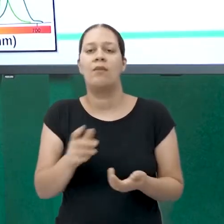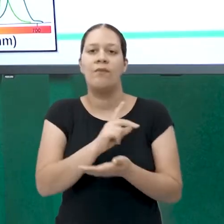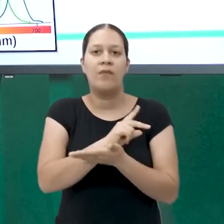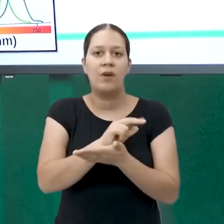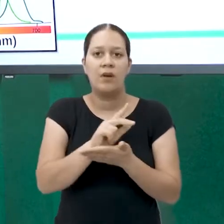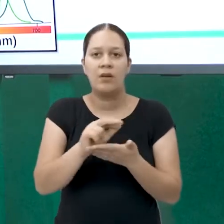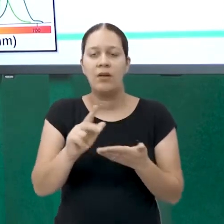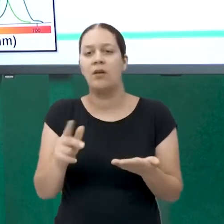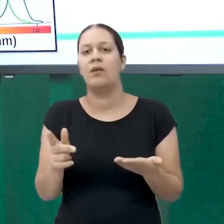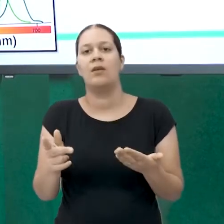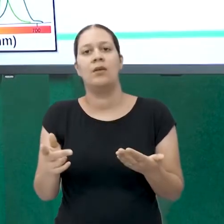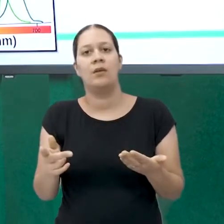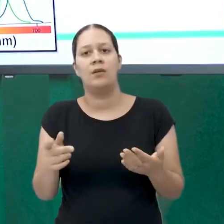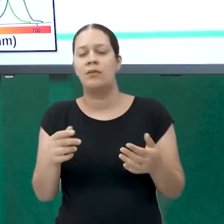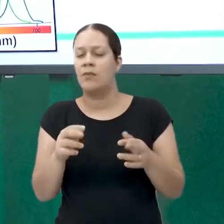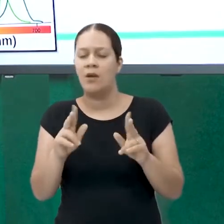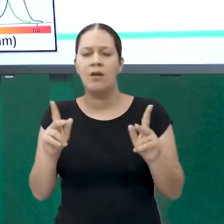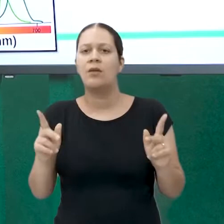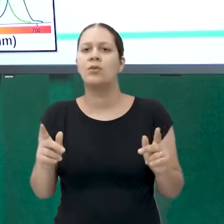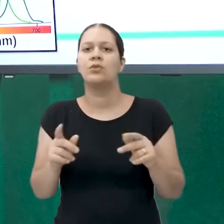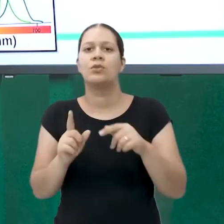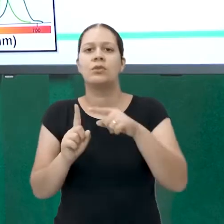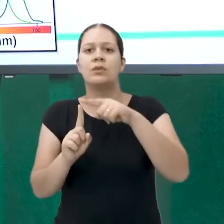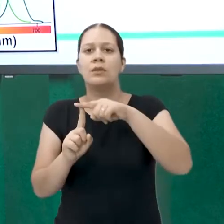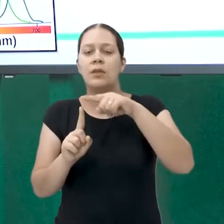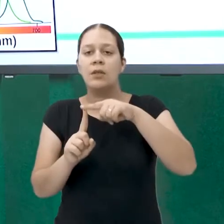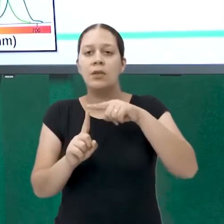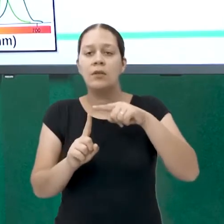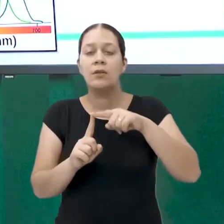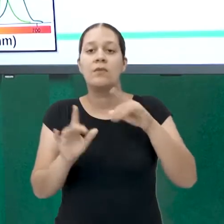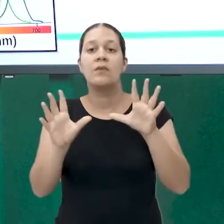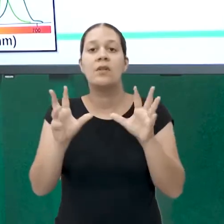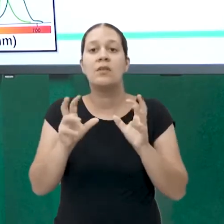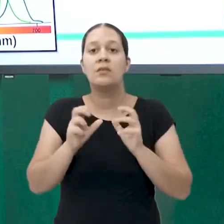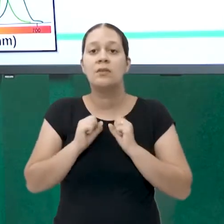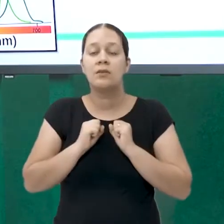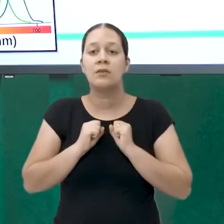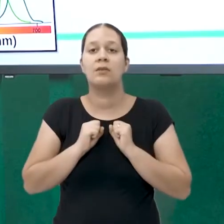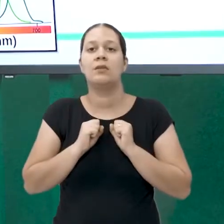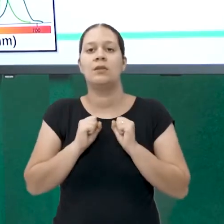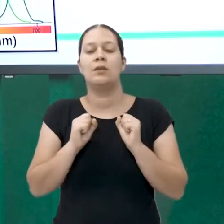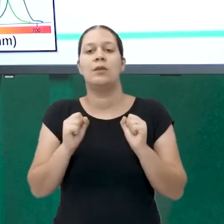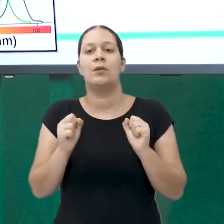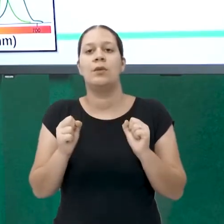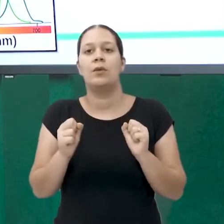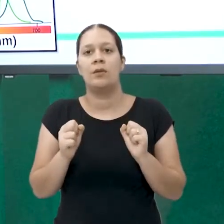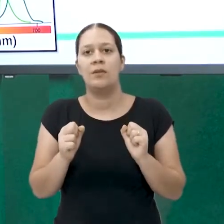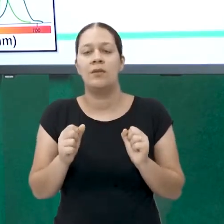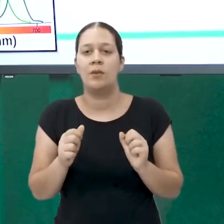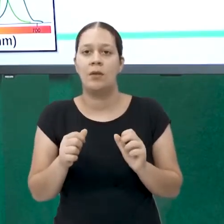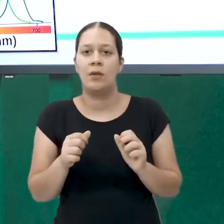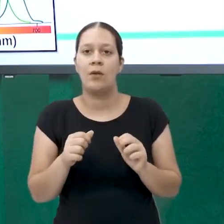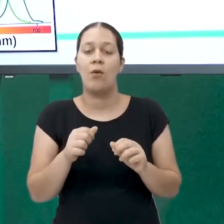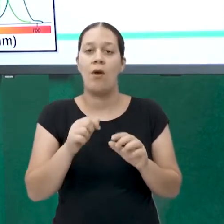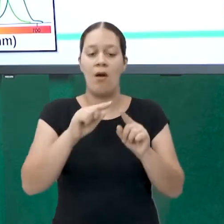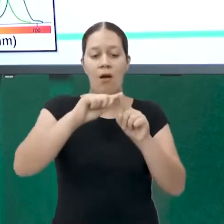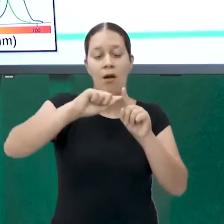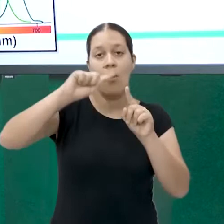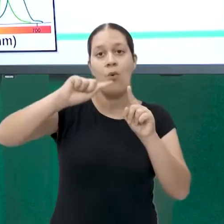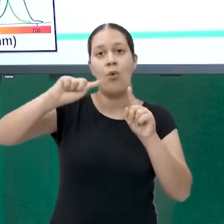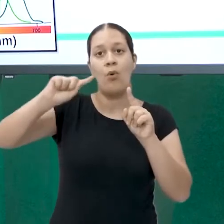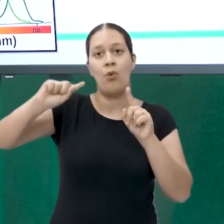tá? Seja os carotenoides, seja a clorofila A, clorofila B, tá? Ela absorve